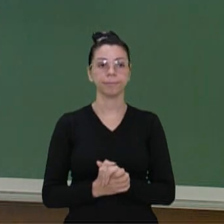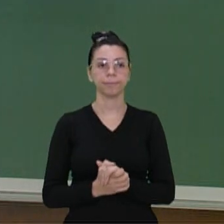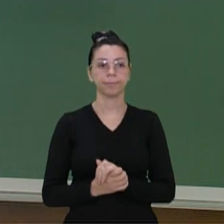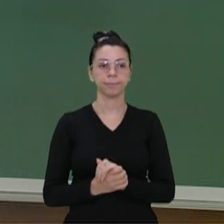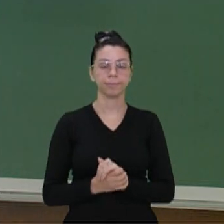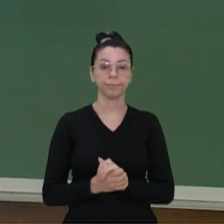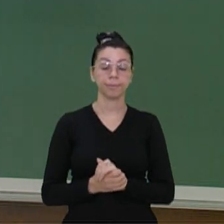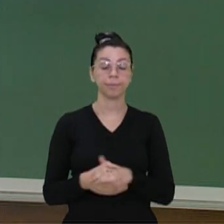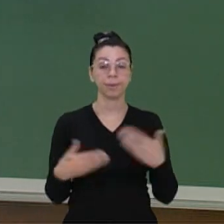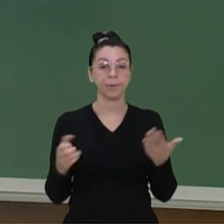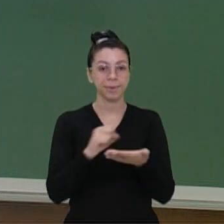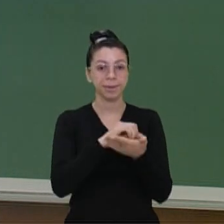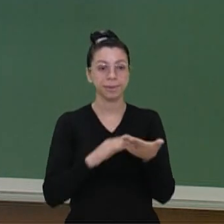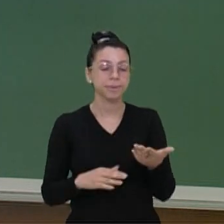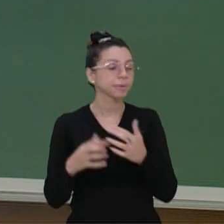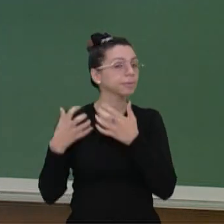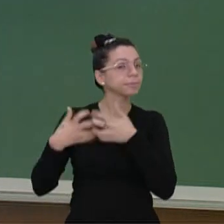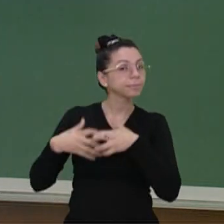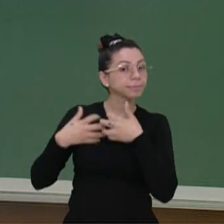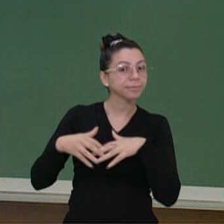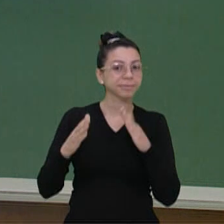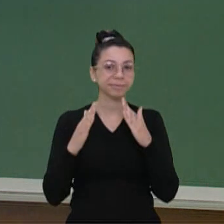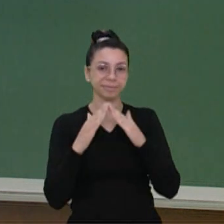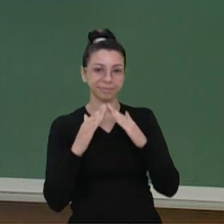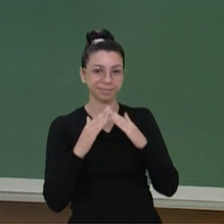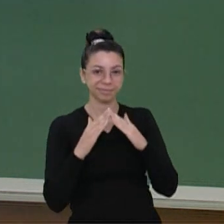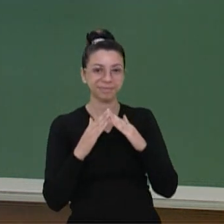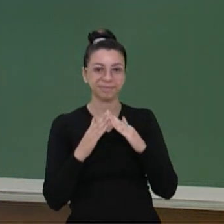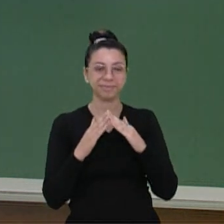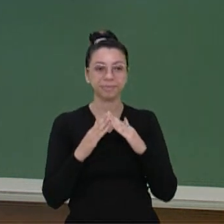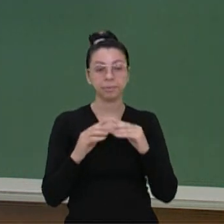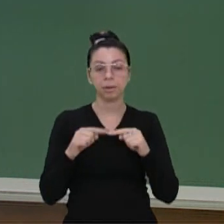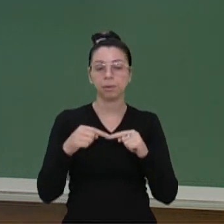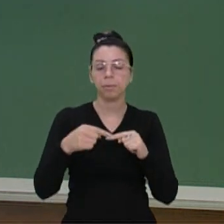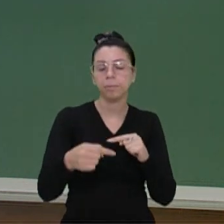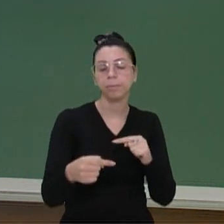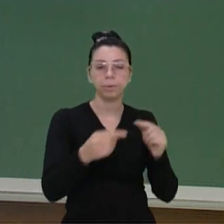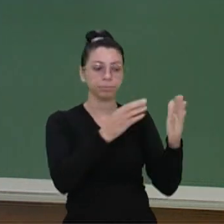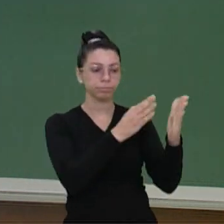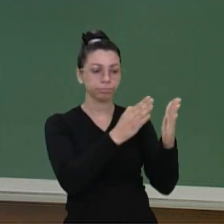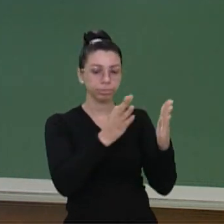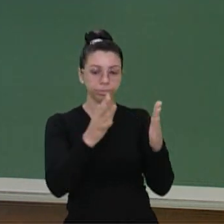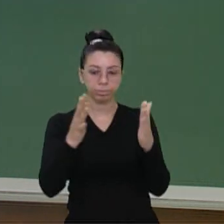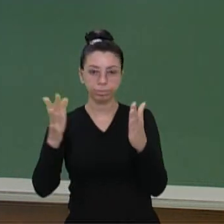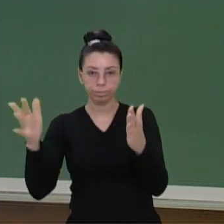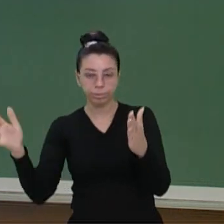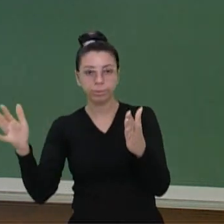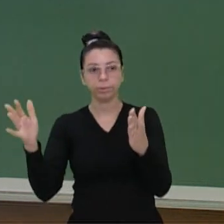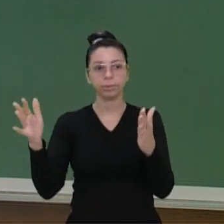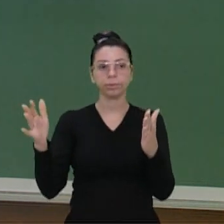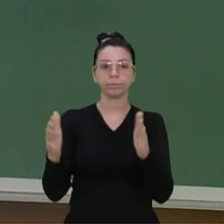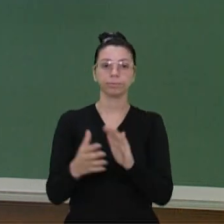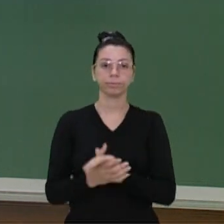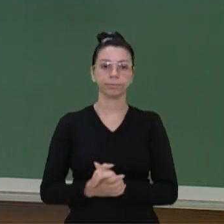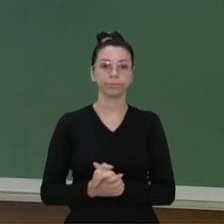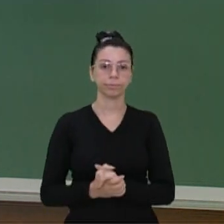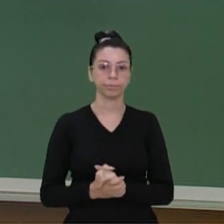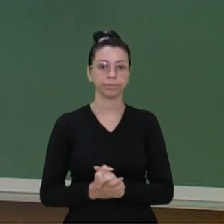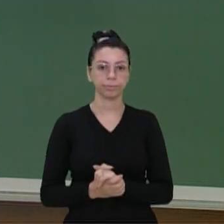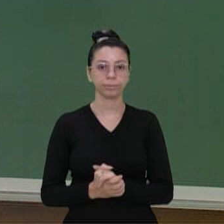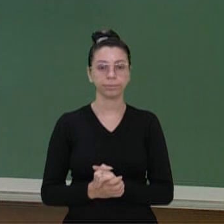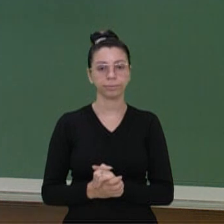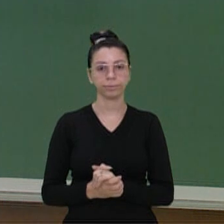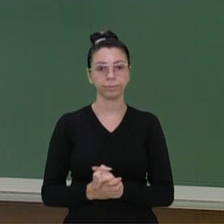Foi esse exercício que a gente fez para pensar em casa, né? Depois de todo esse tempo, a gente tem a solução do problema.